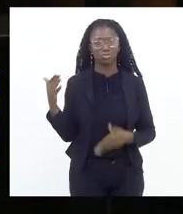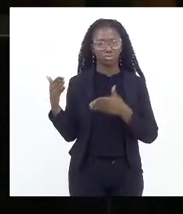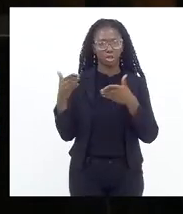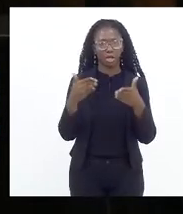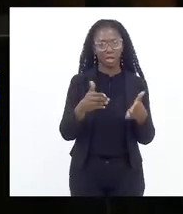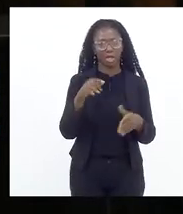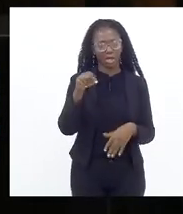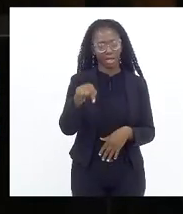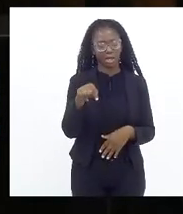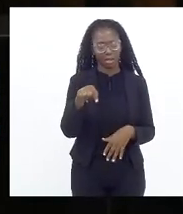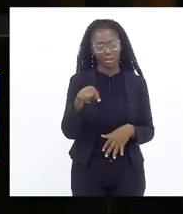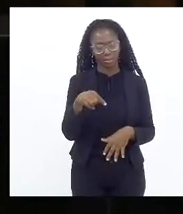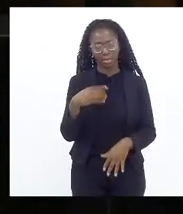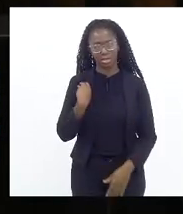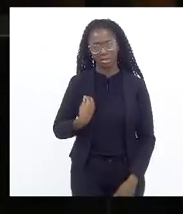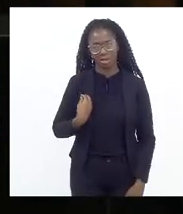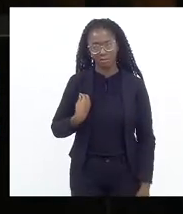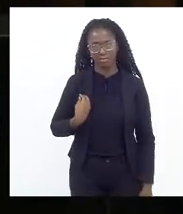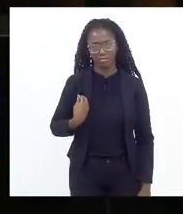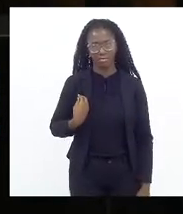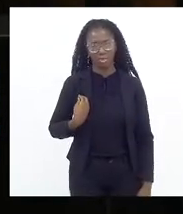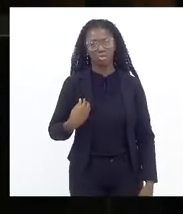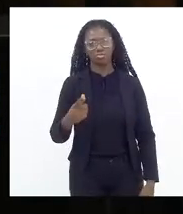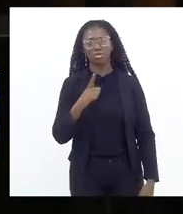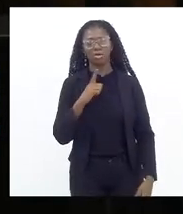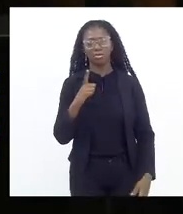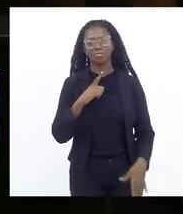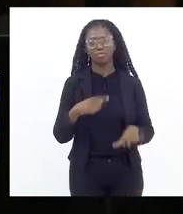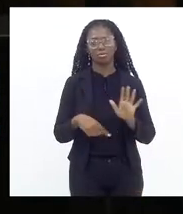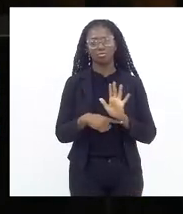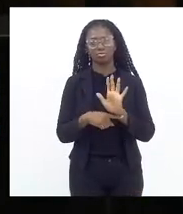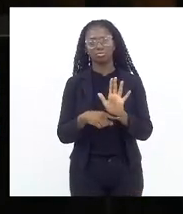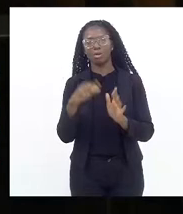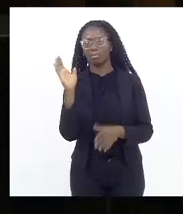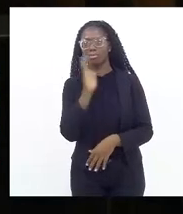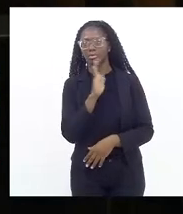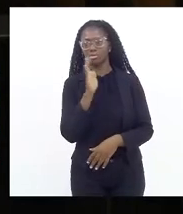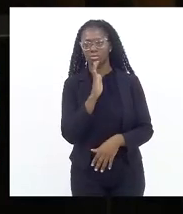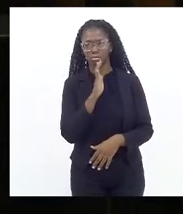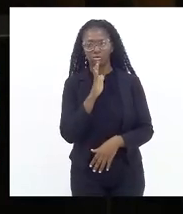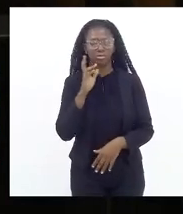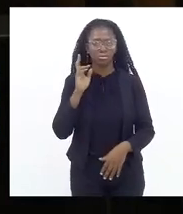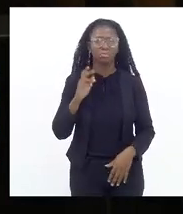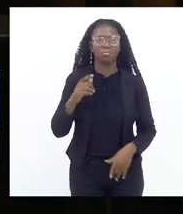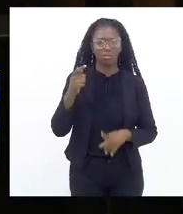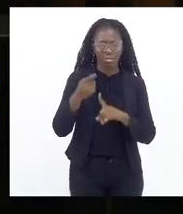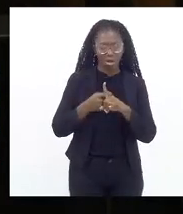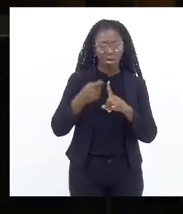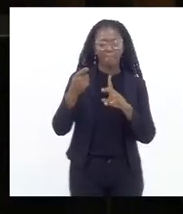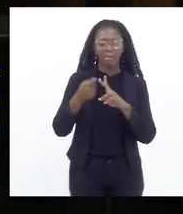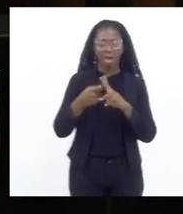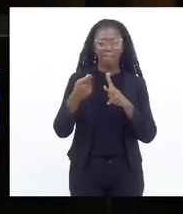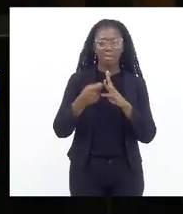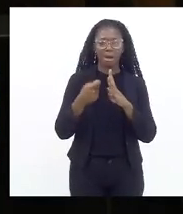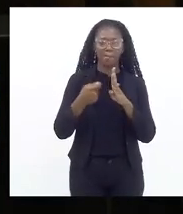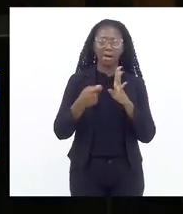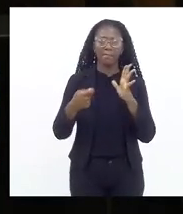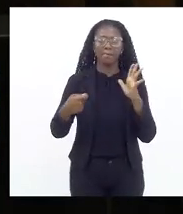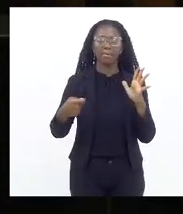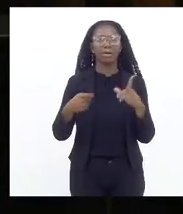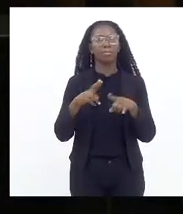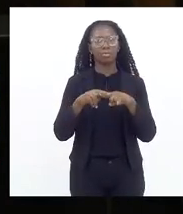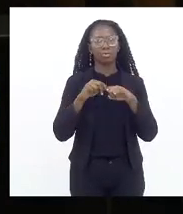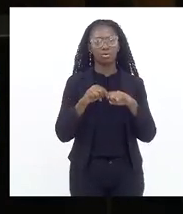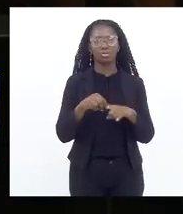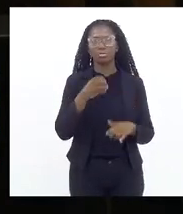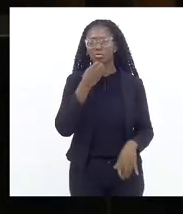que chegamos, tivemos o auxílio emergencial como tem sido feito mês após meses, por questão de